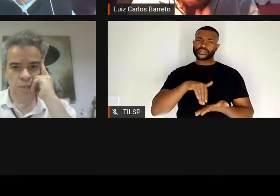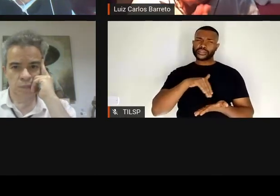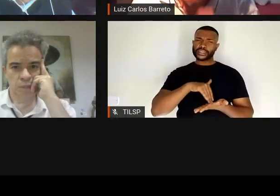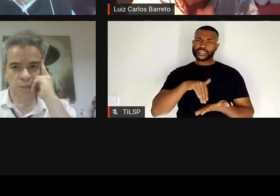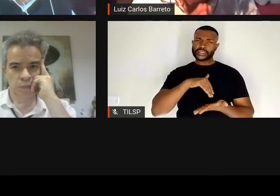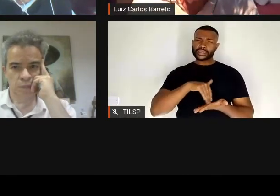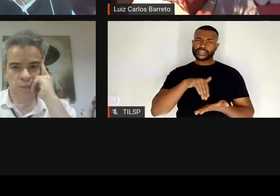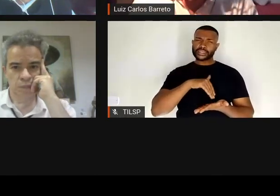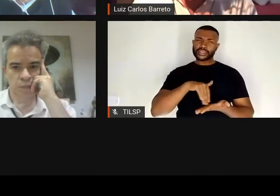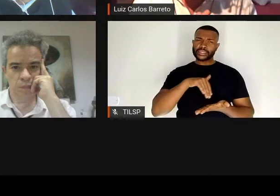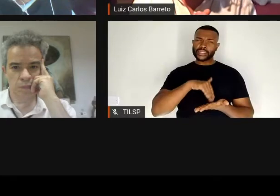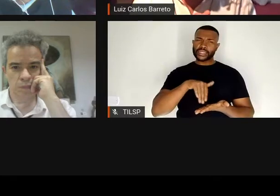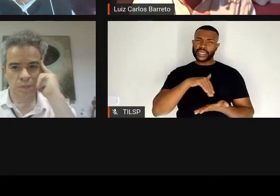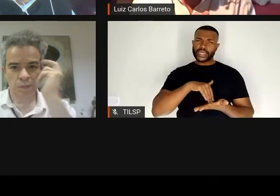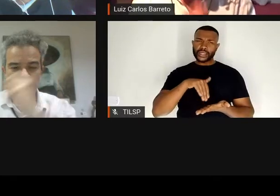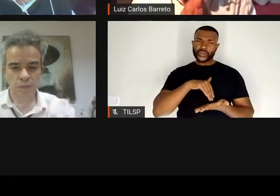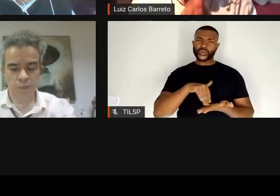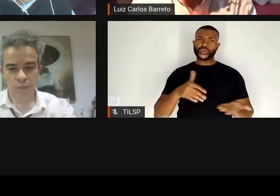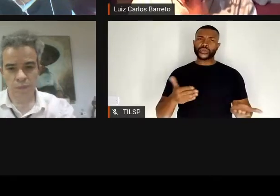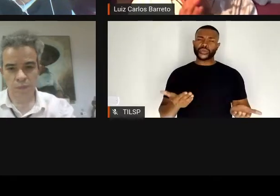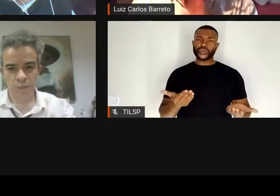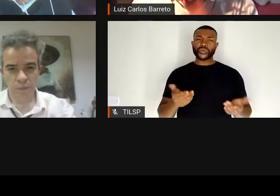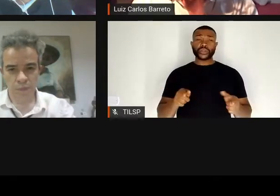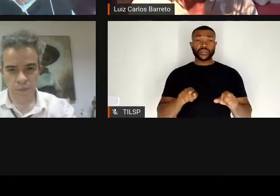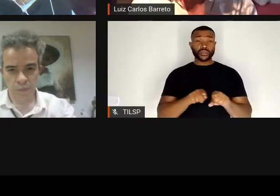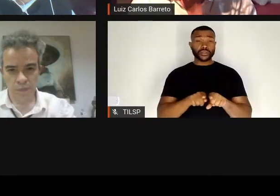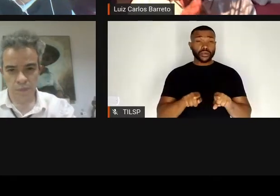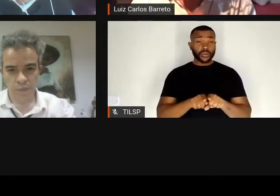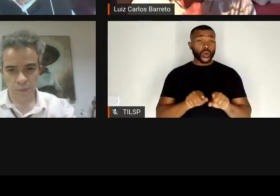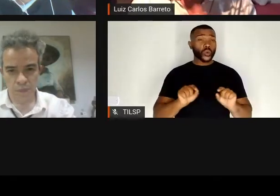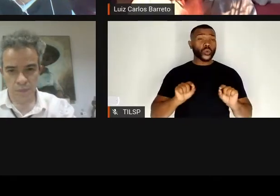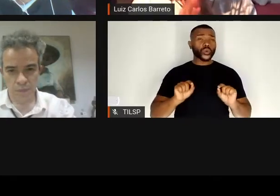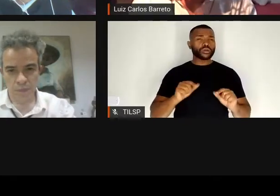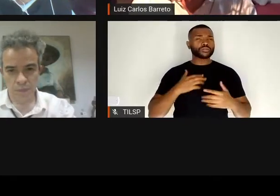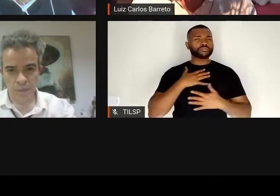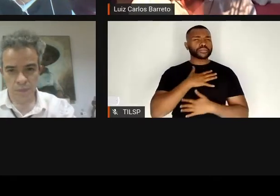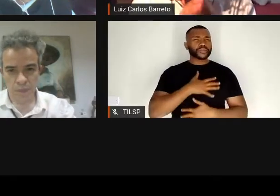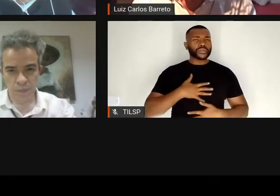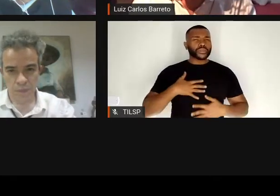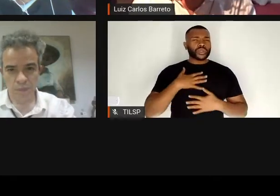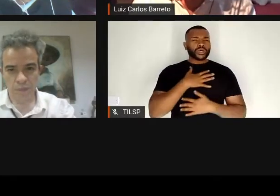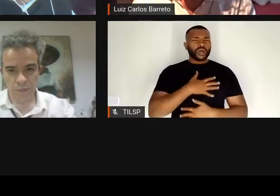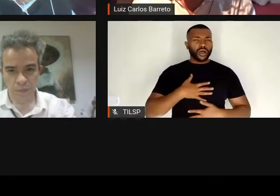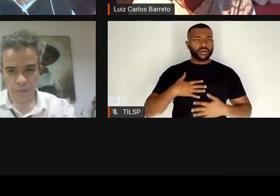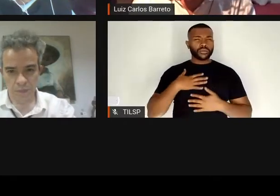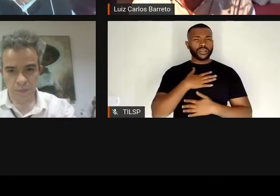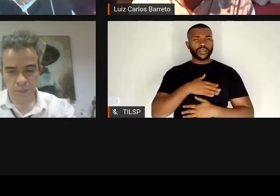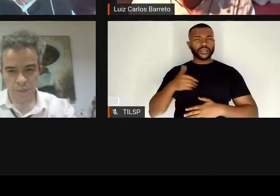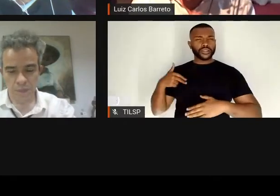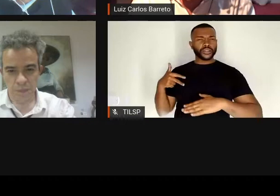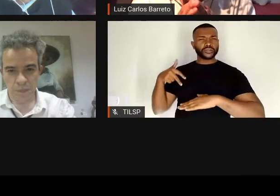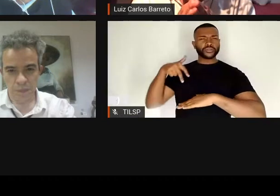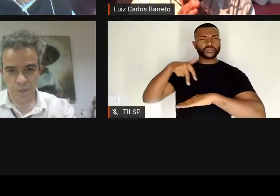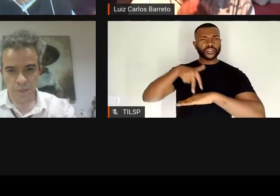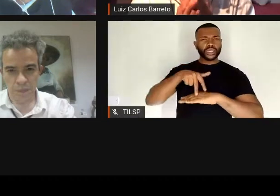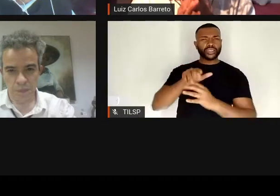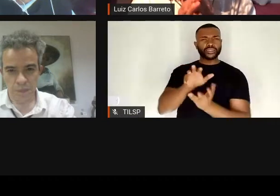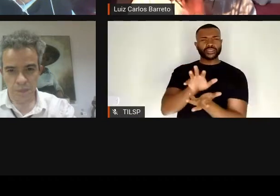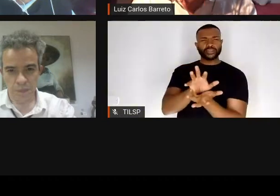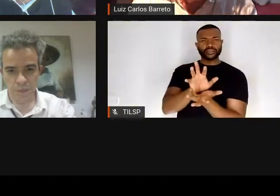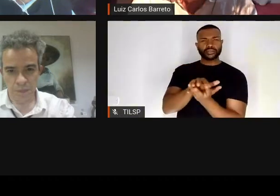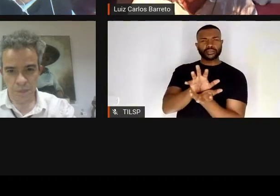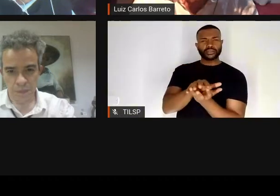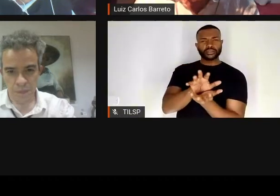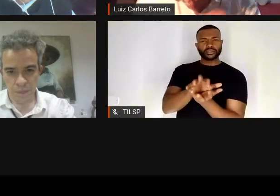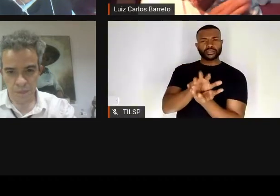Não deixe nunca. O maior prazer que eu tenho quando chego em Fortaleza é